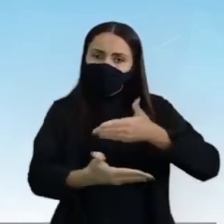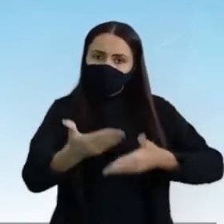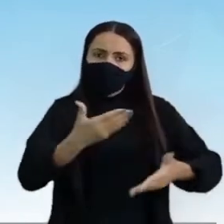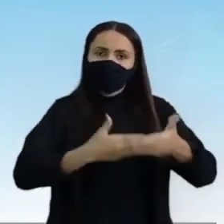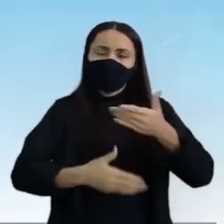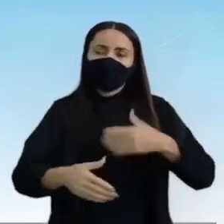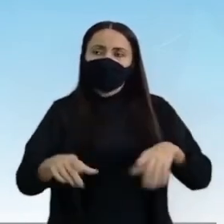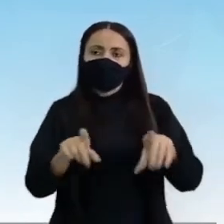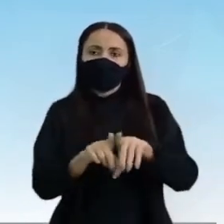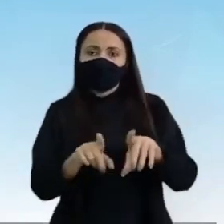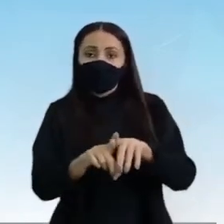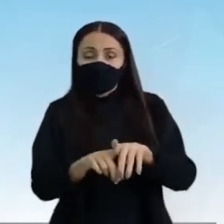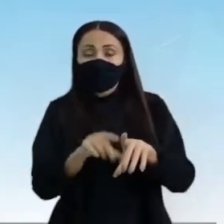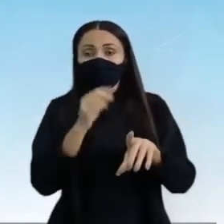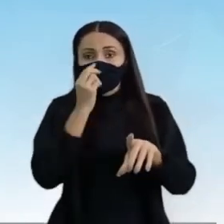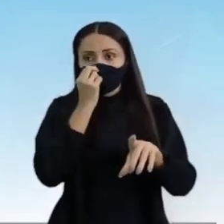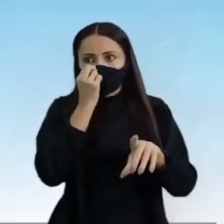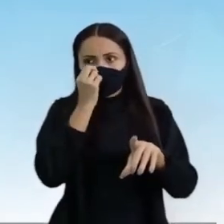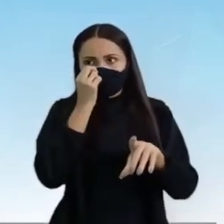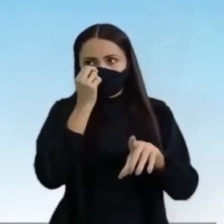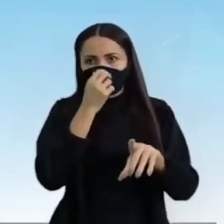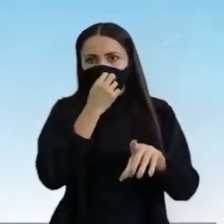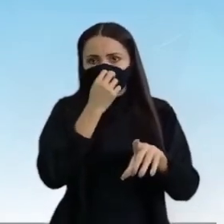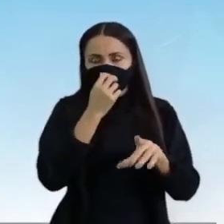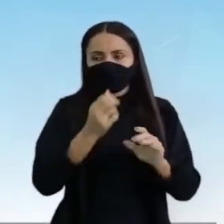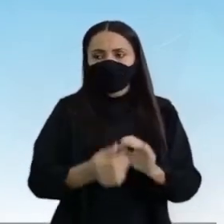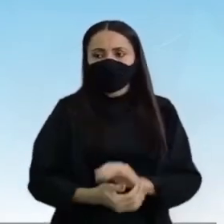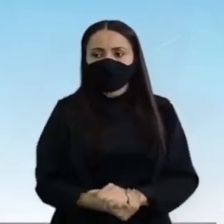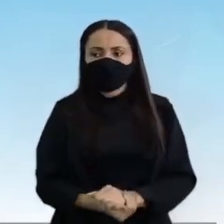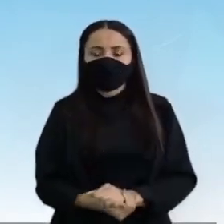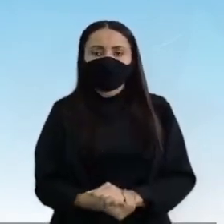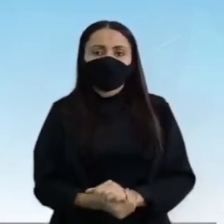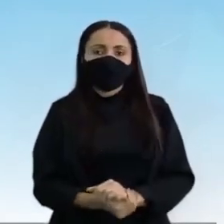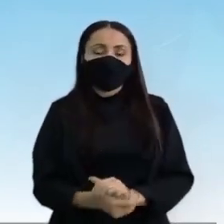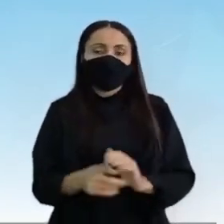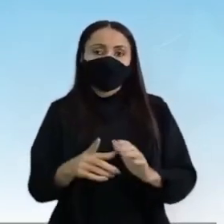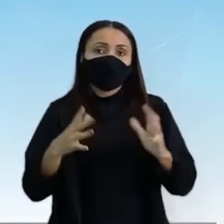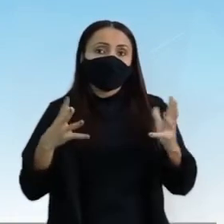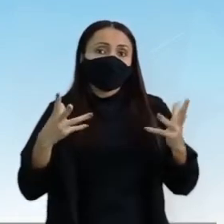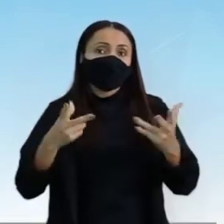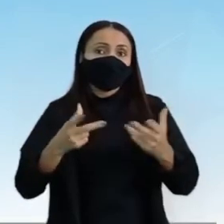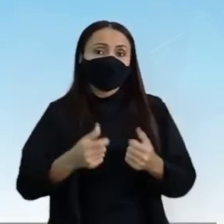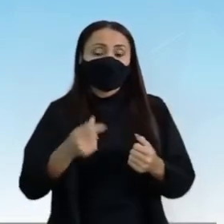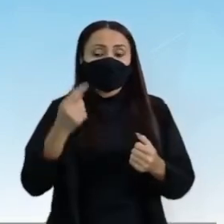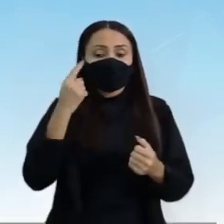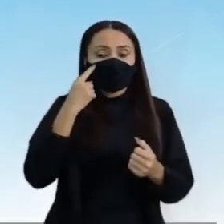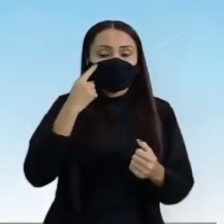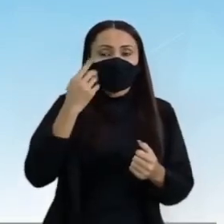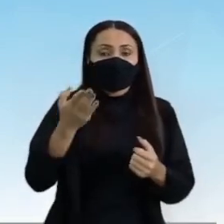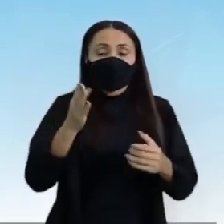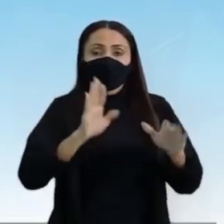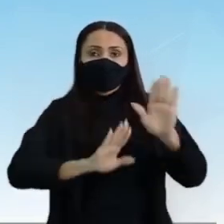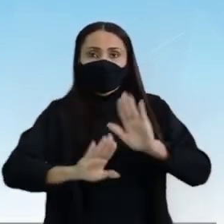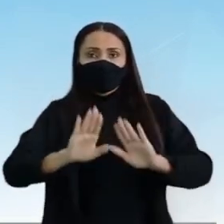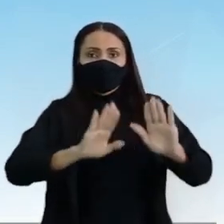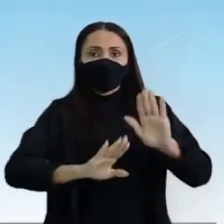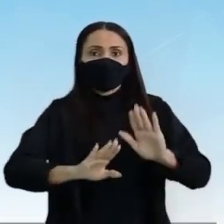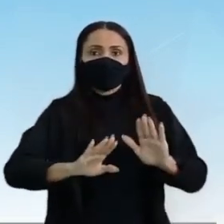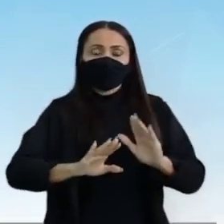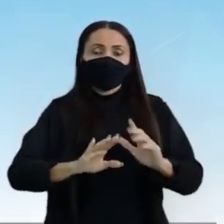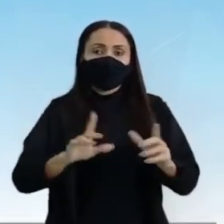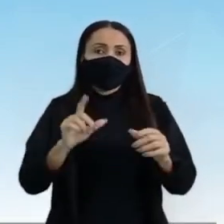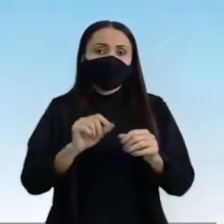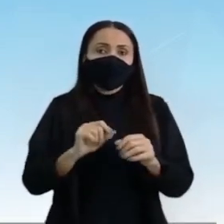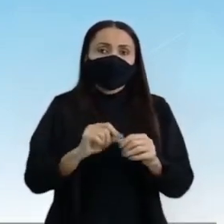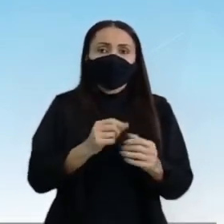também afetivos nessa fase. Então, tudo é uma questão de observação, de cuidado, para não fazer